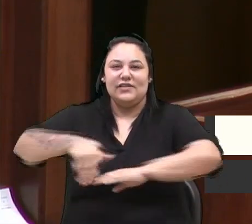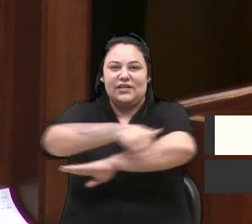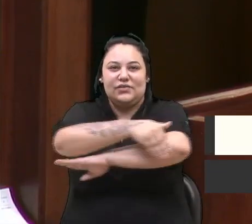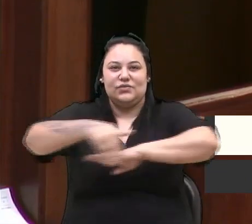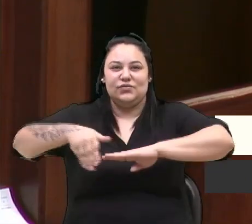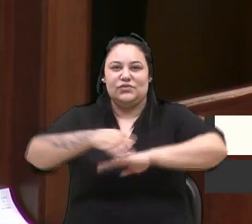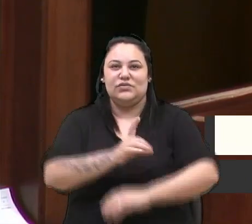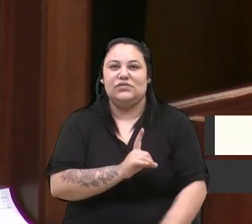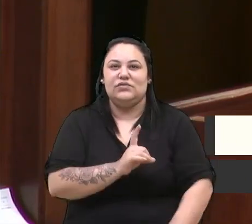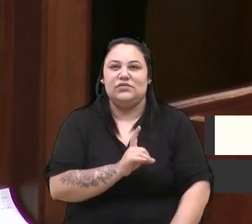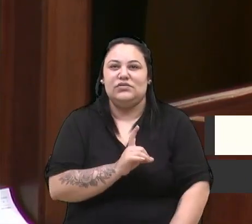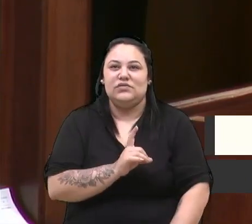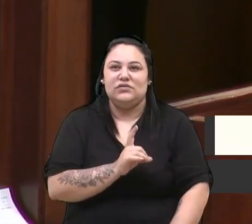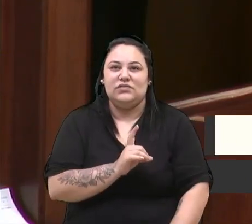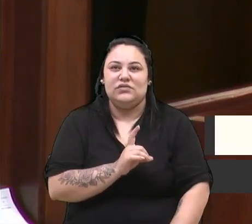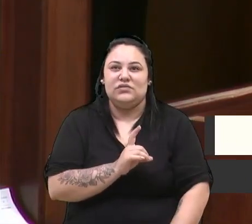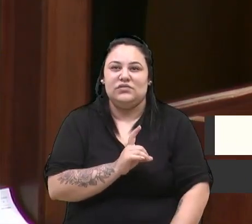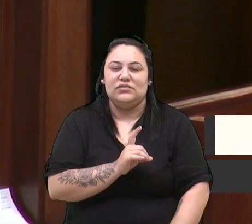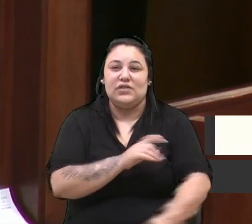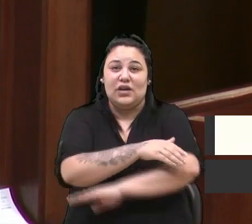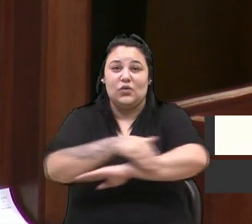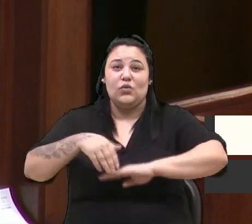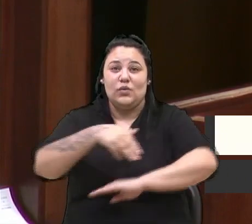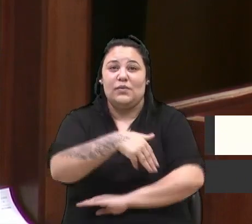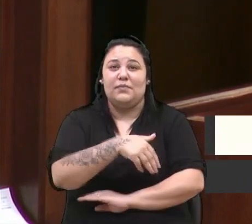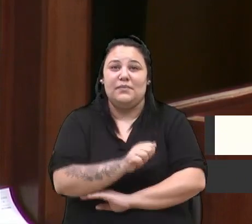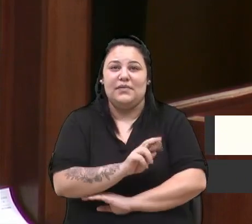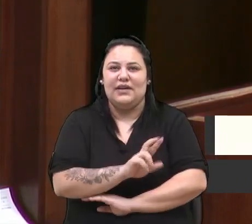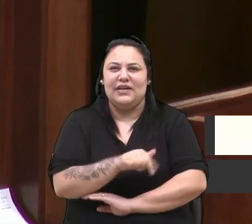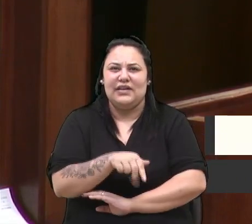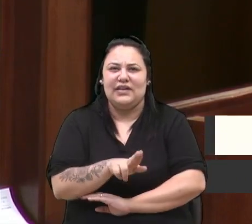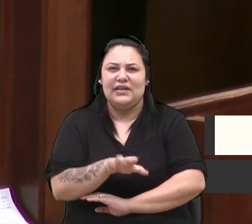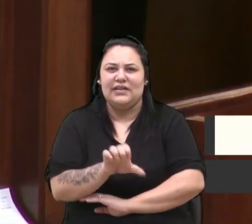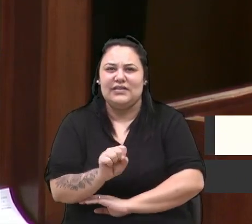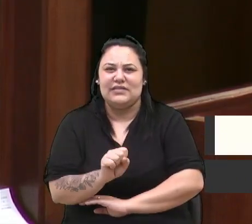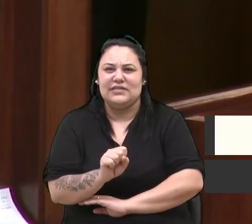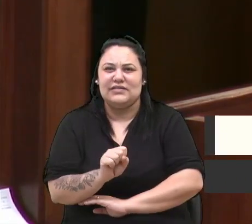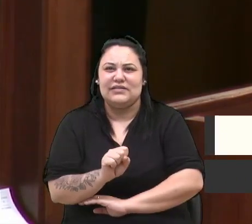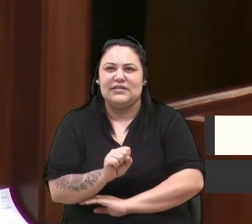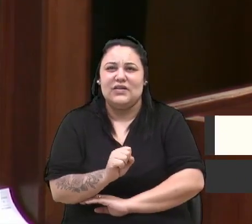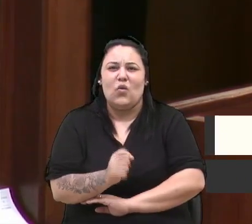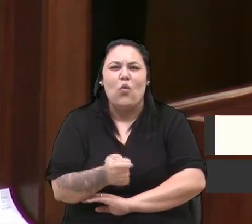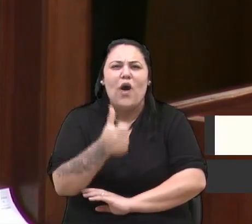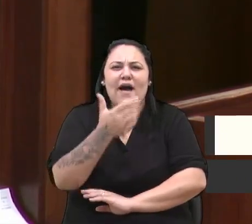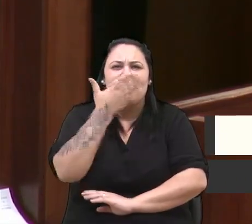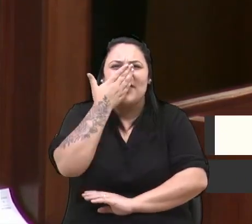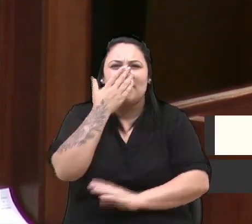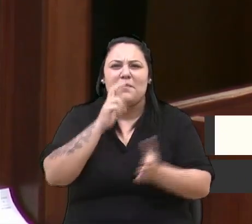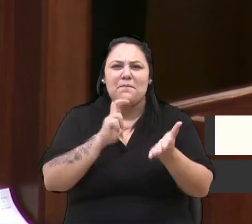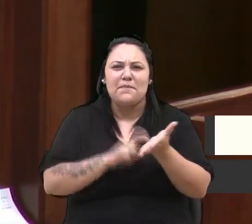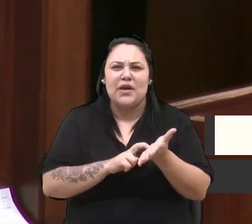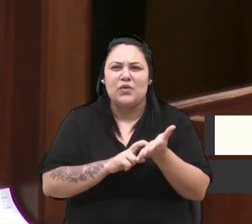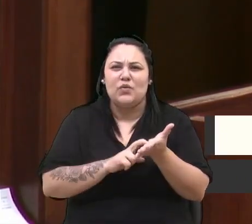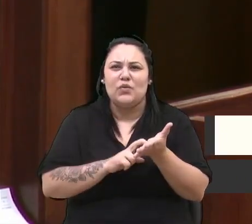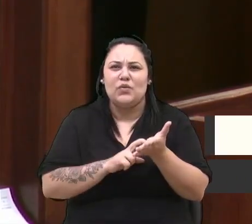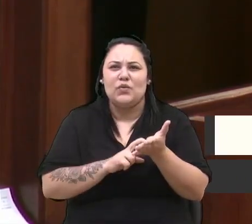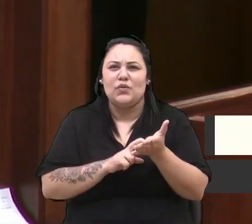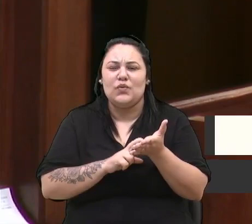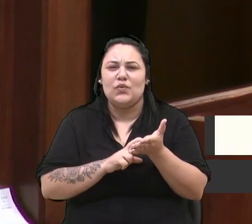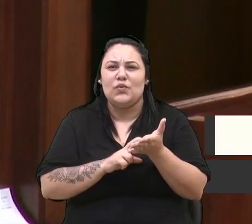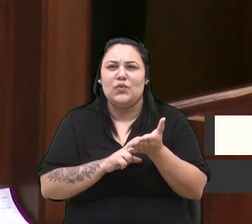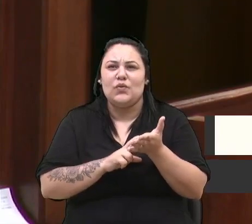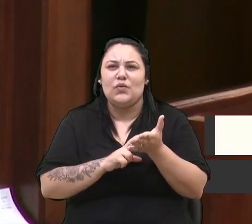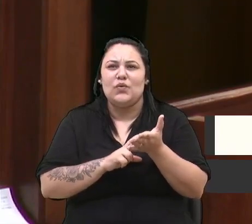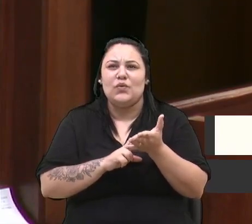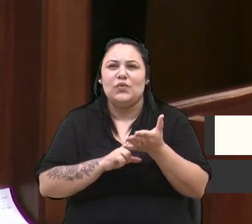Montauri, na rua Marquês do Herval, praticamente em frente ao Banco do Brasil. Se alguém passar por lá, ele vai